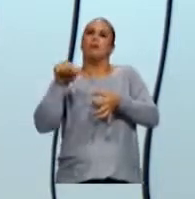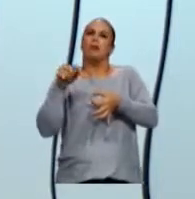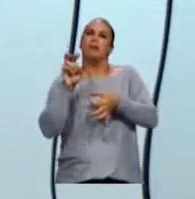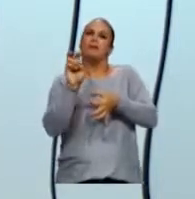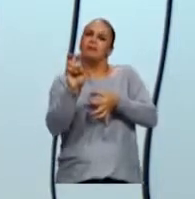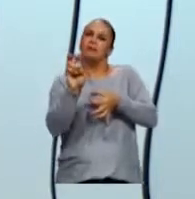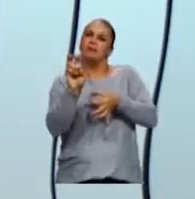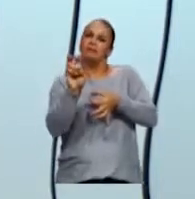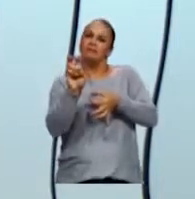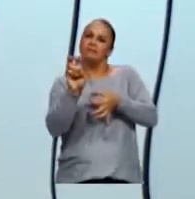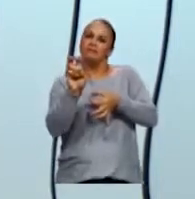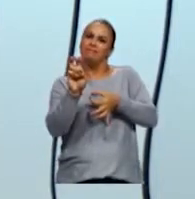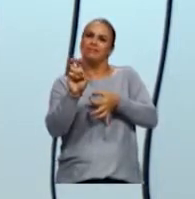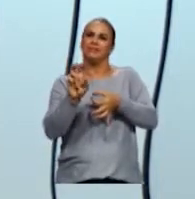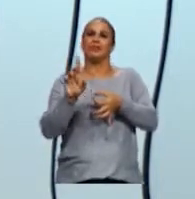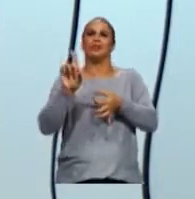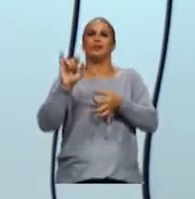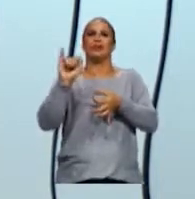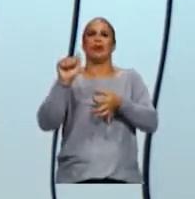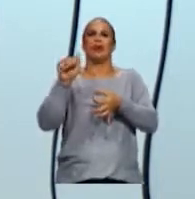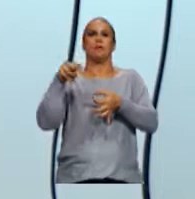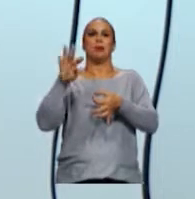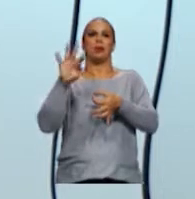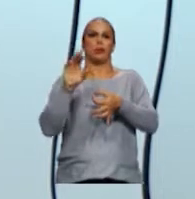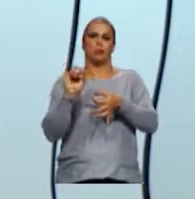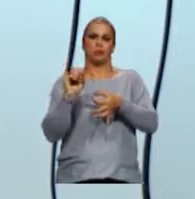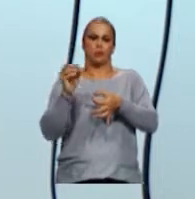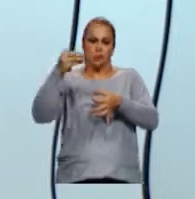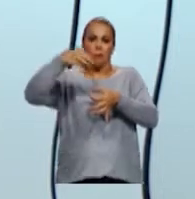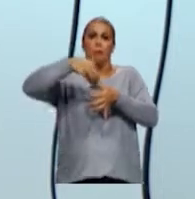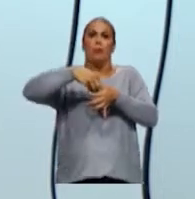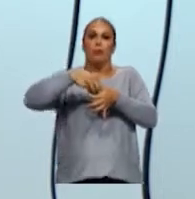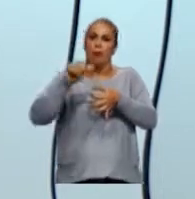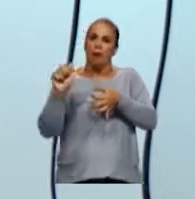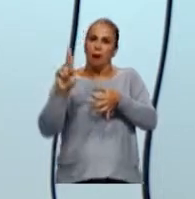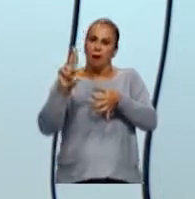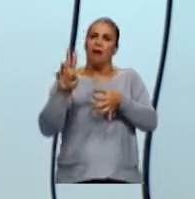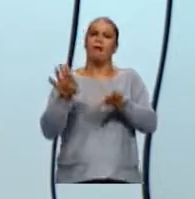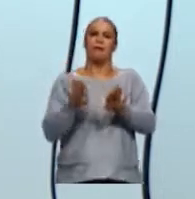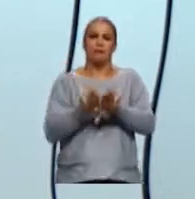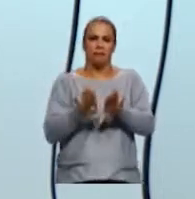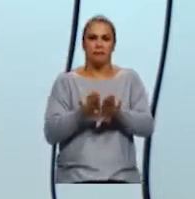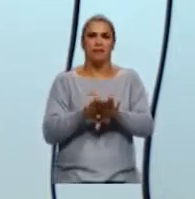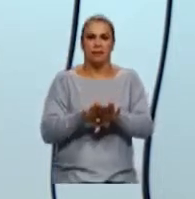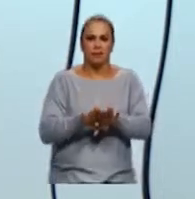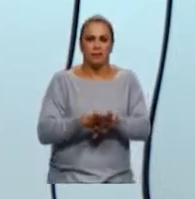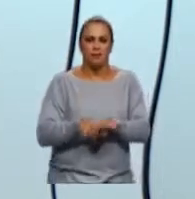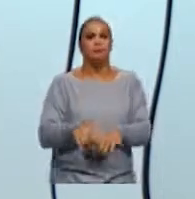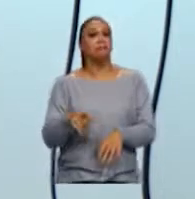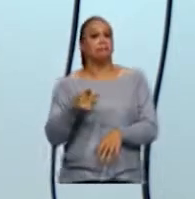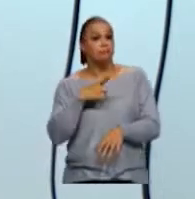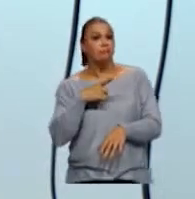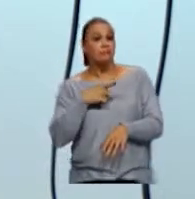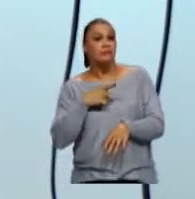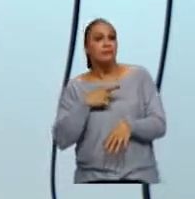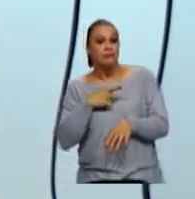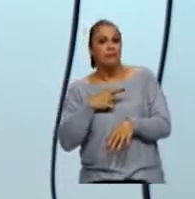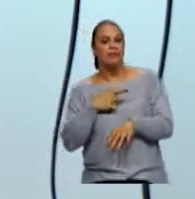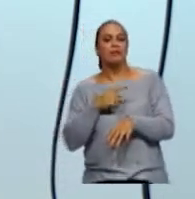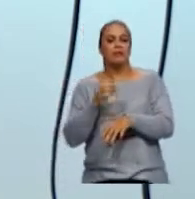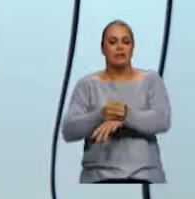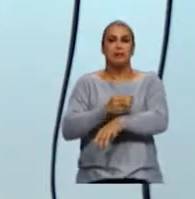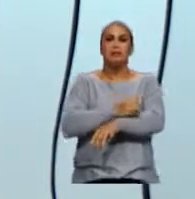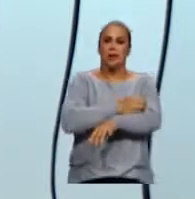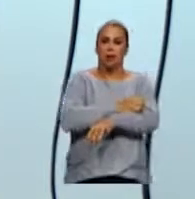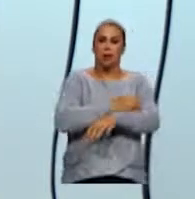ar. Então, existem células ciliadas, tanto nas fossas nasais e também na traqueia,